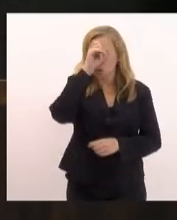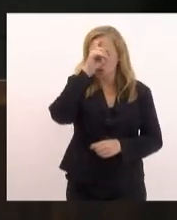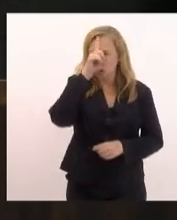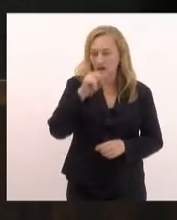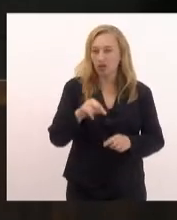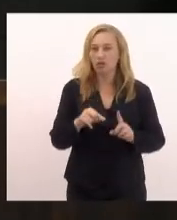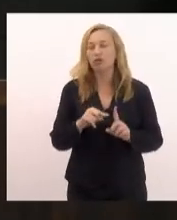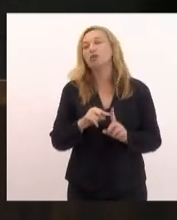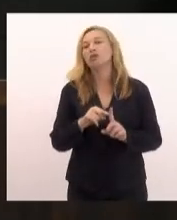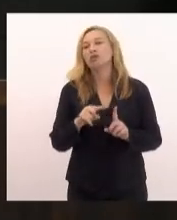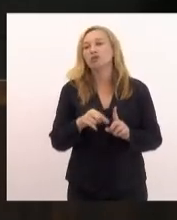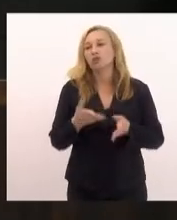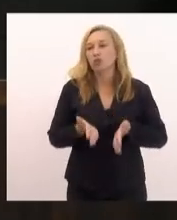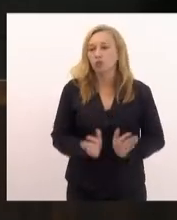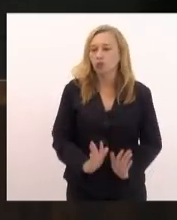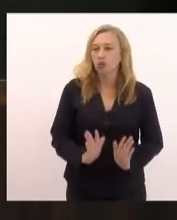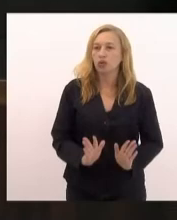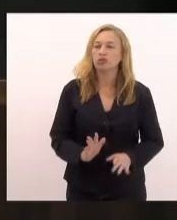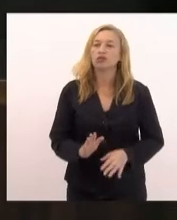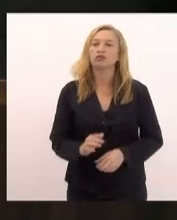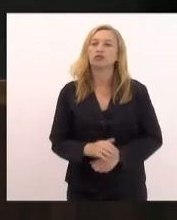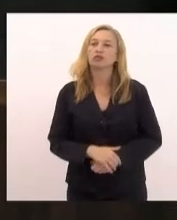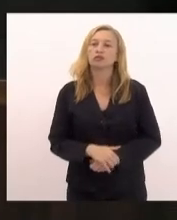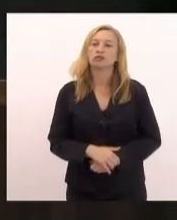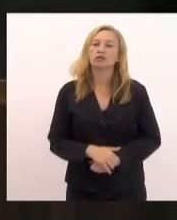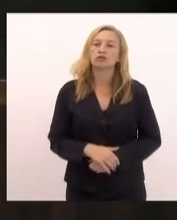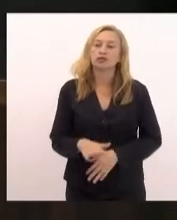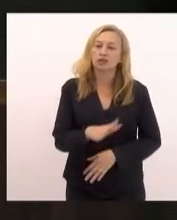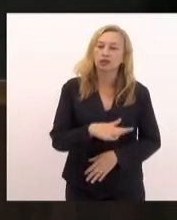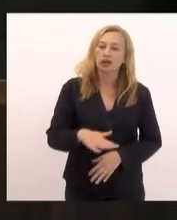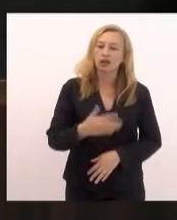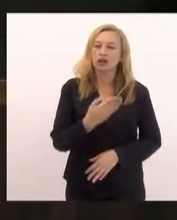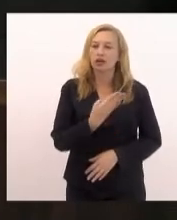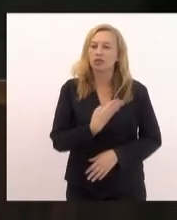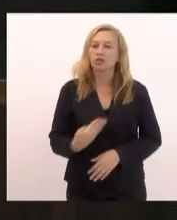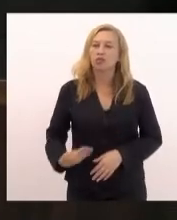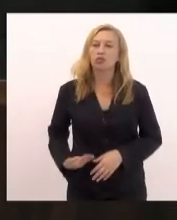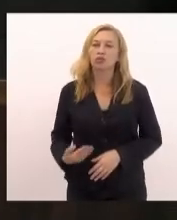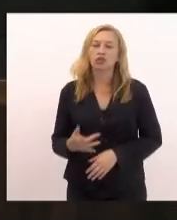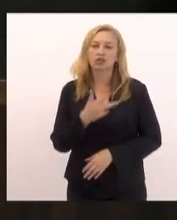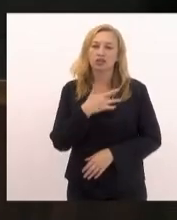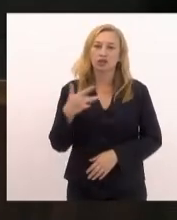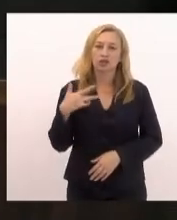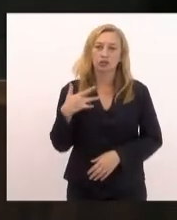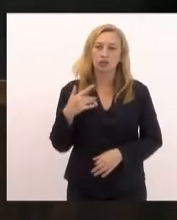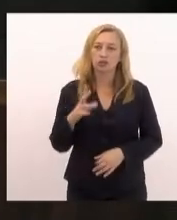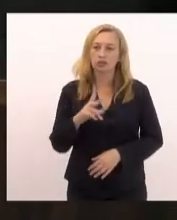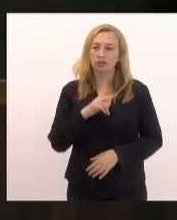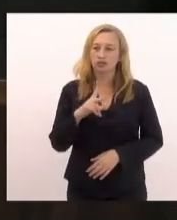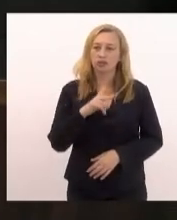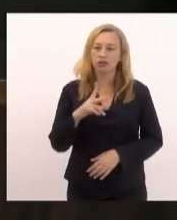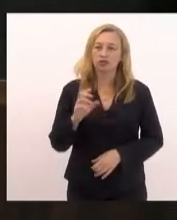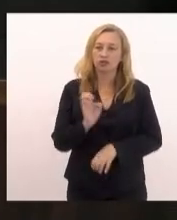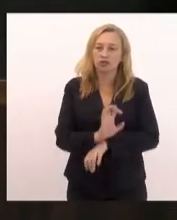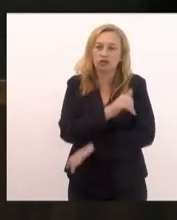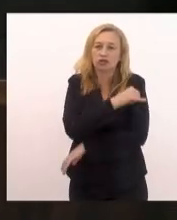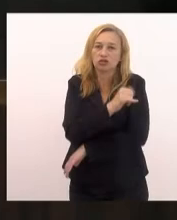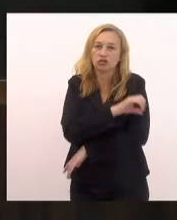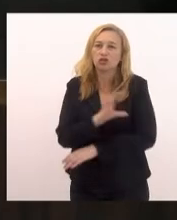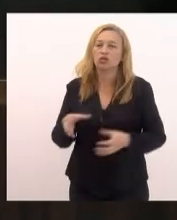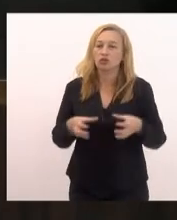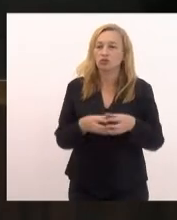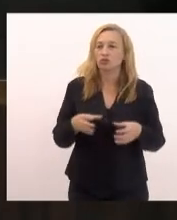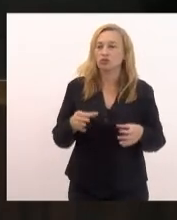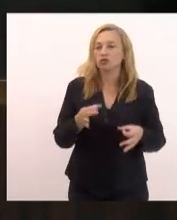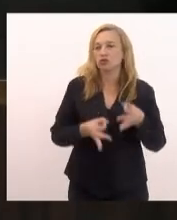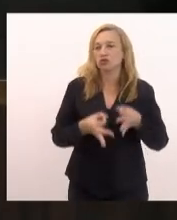partos e estabelecimentos hospitalares congêneres na rede pública de saúde privada no Estado do Rio de Janeiro. Pareceres da Comissão de Constituição e